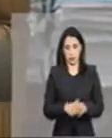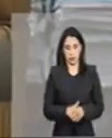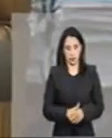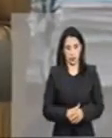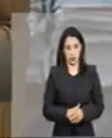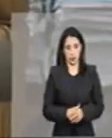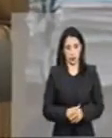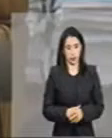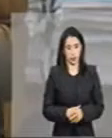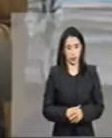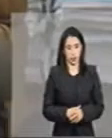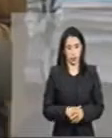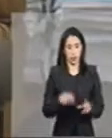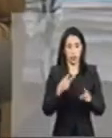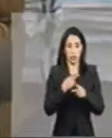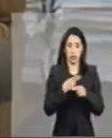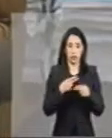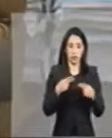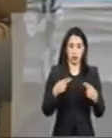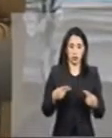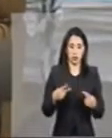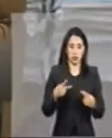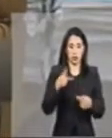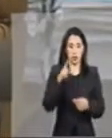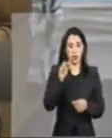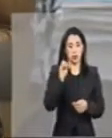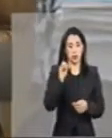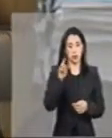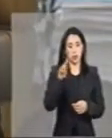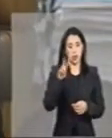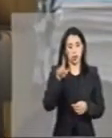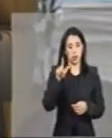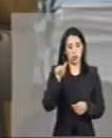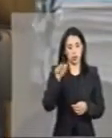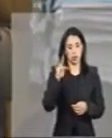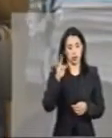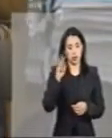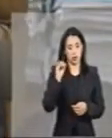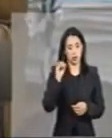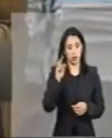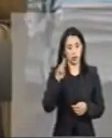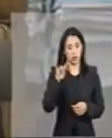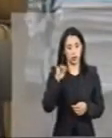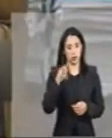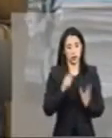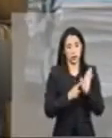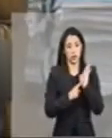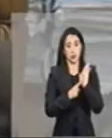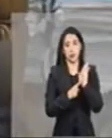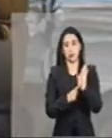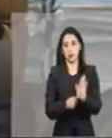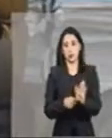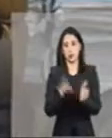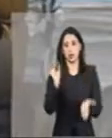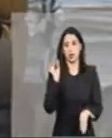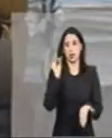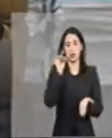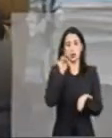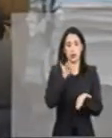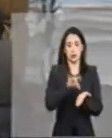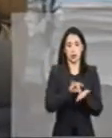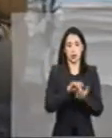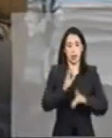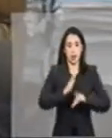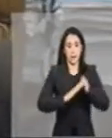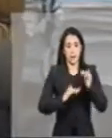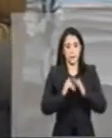de elementos probatórios destinados a demonstrar, a evidenciar a prática e